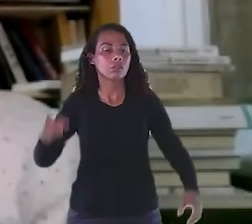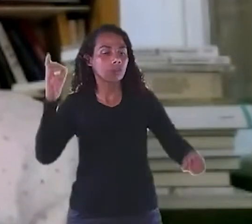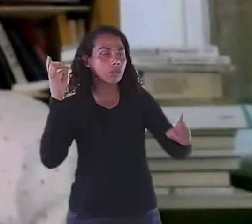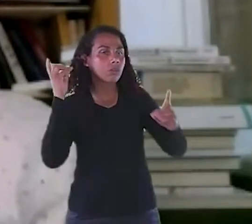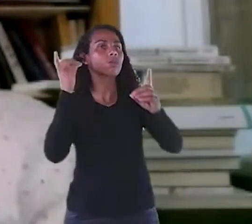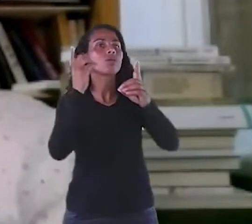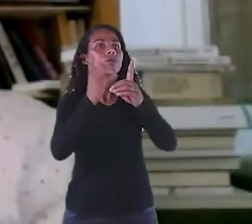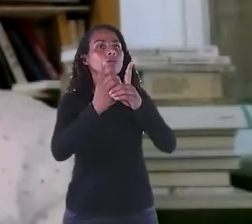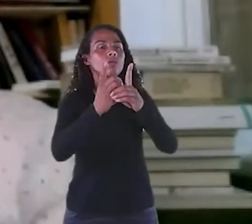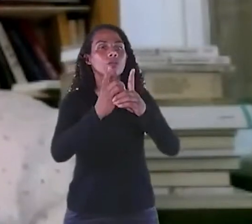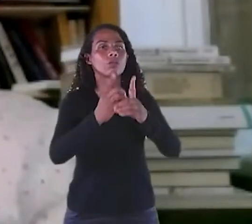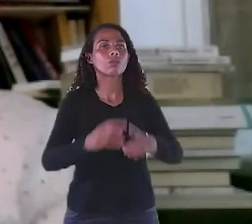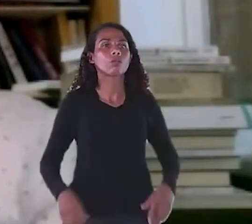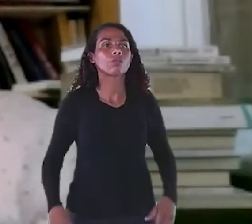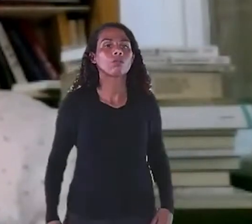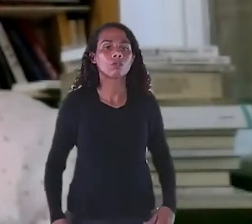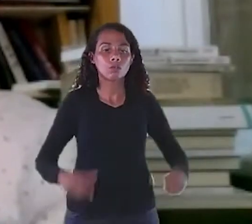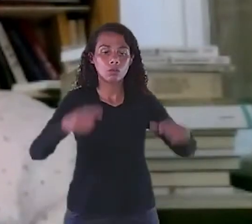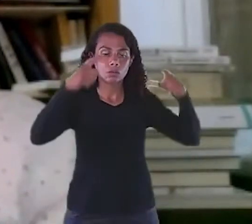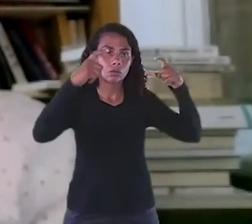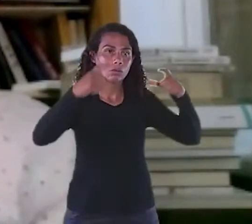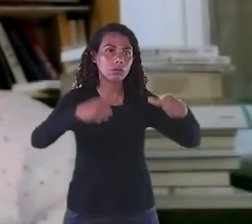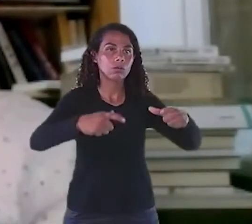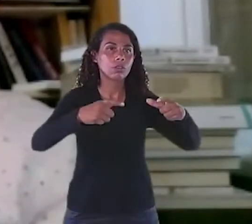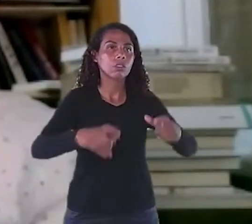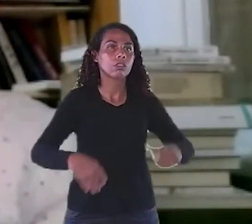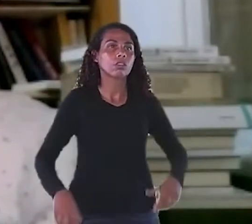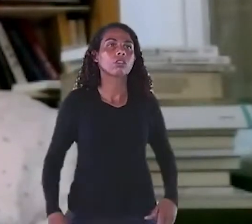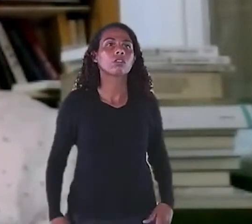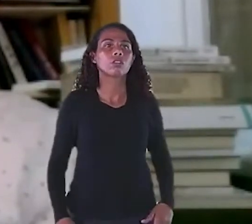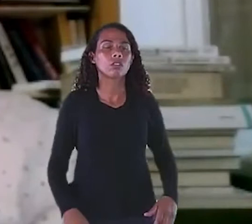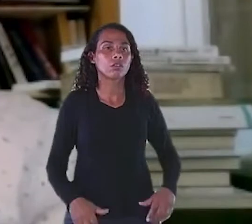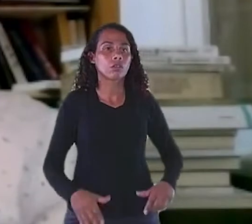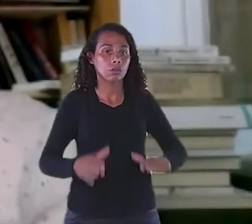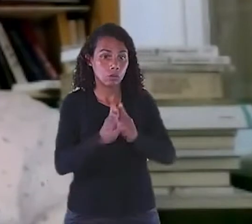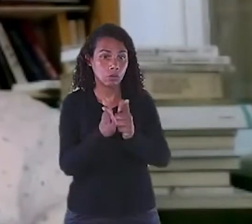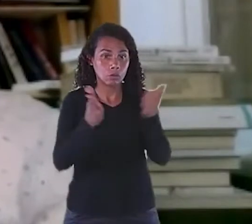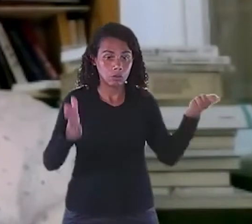jornal que foi nos seus primeiros anos um jornal